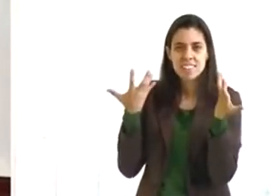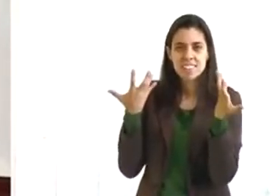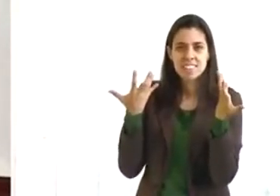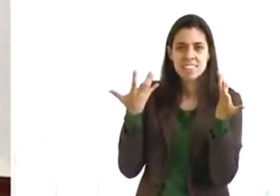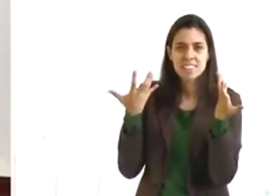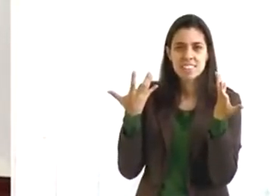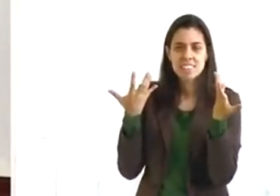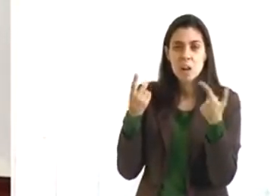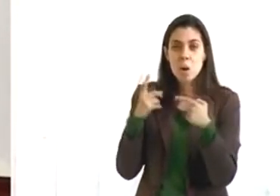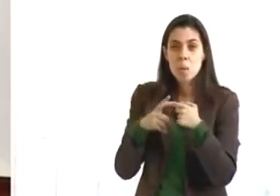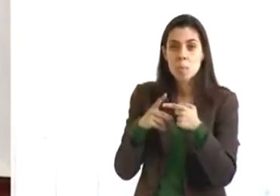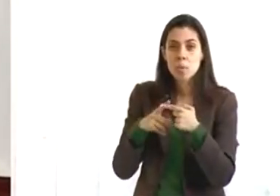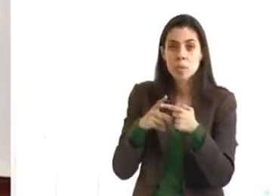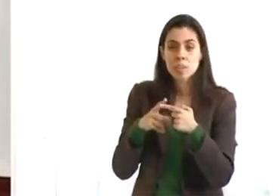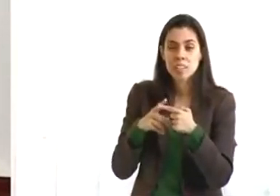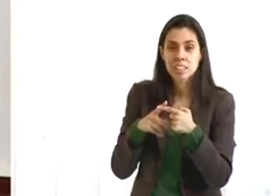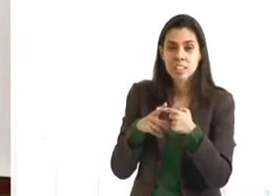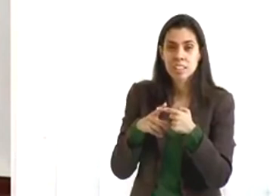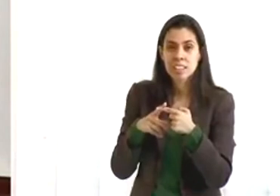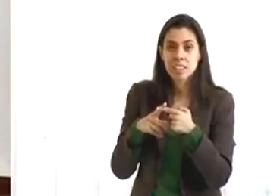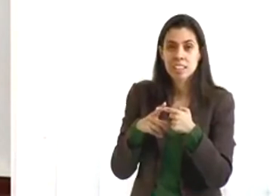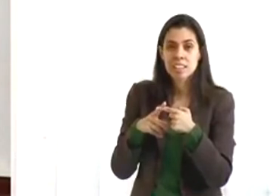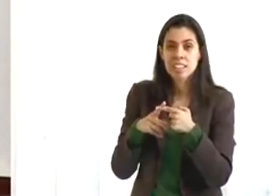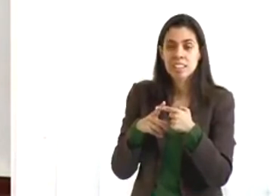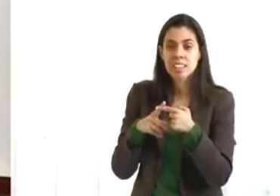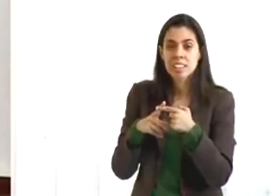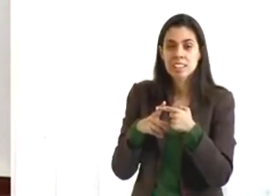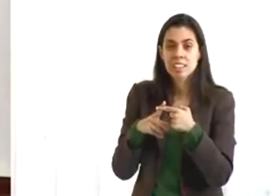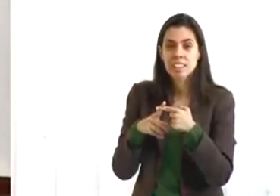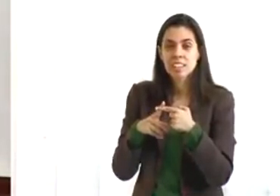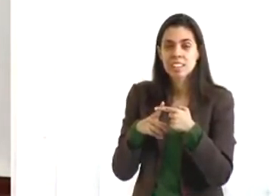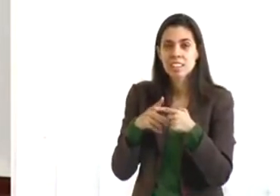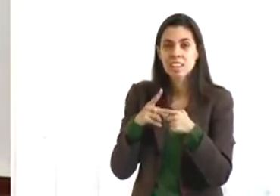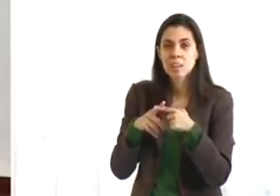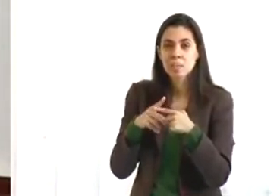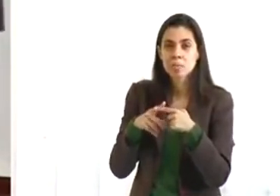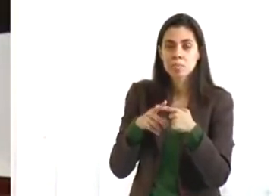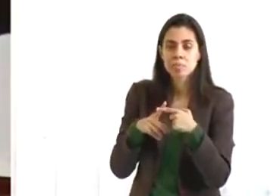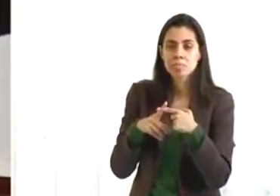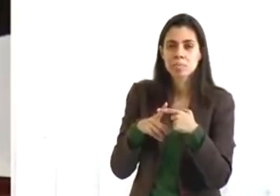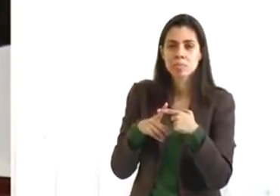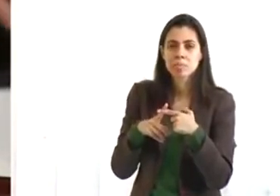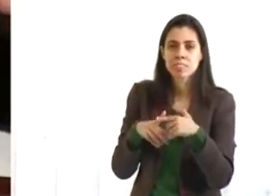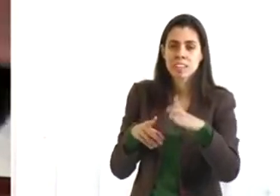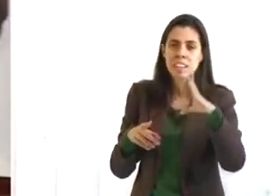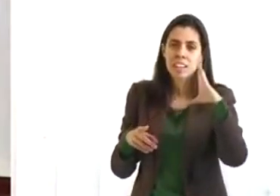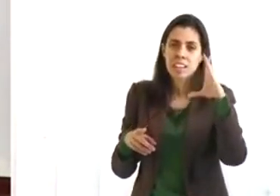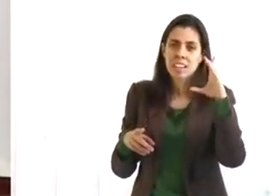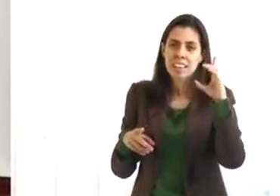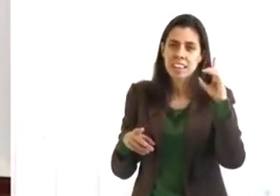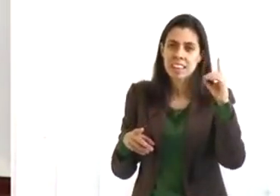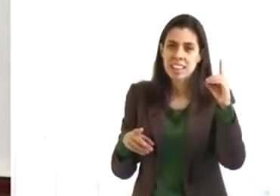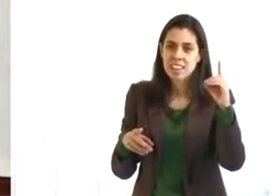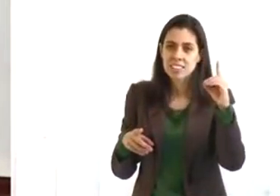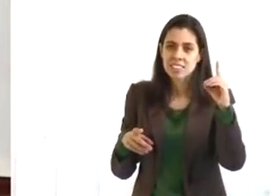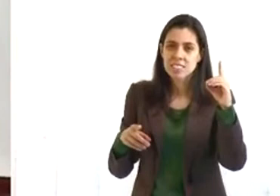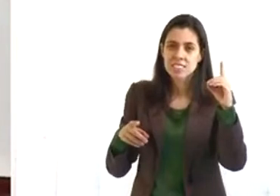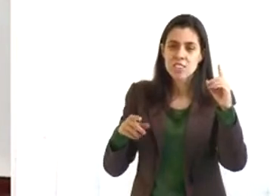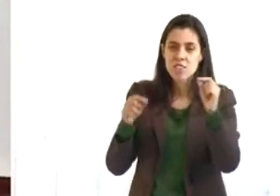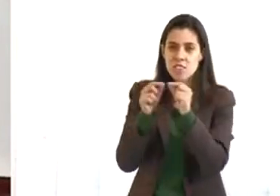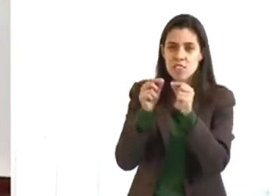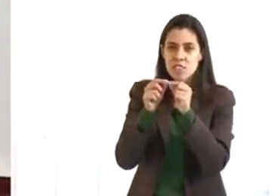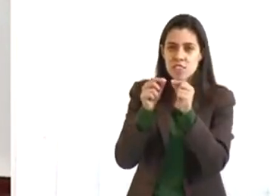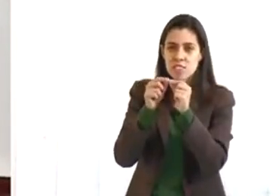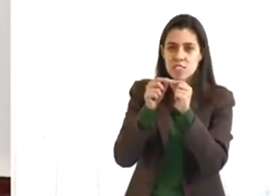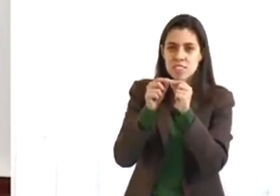arrepende, mas o pecador que é resgatado das trevas e transportado para o reino do Filho do seu amor, o pecador, a pecadora que tem o